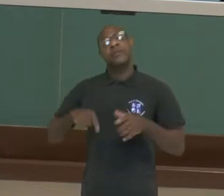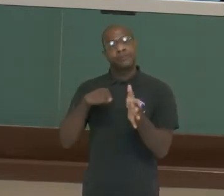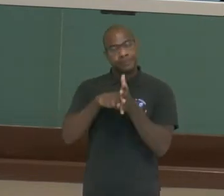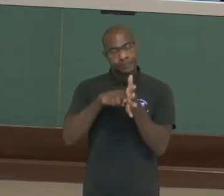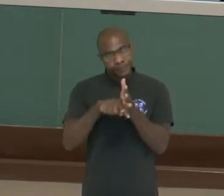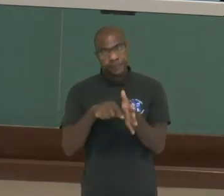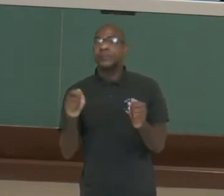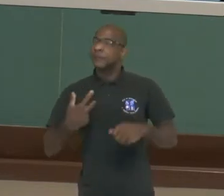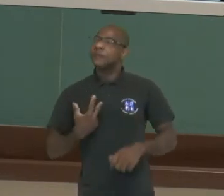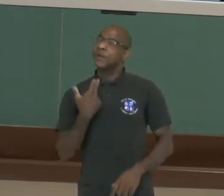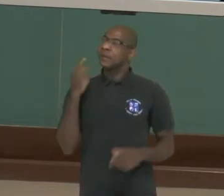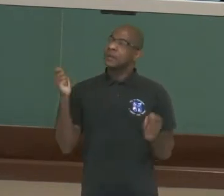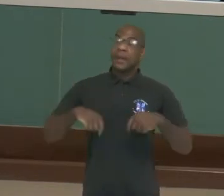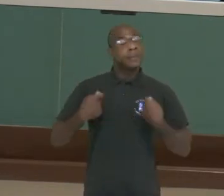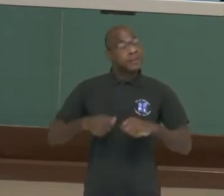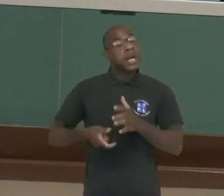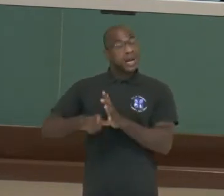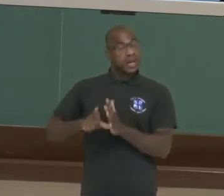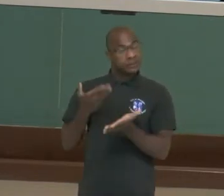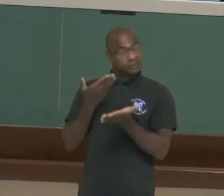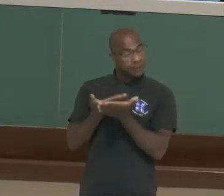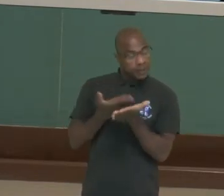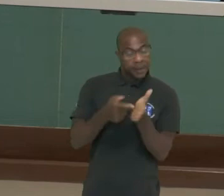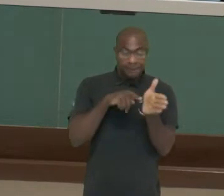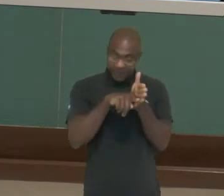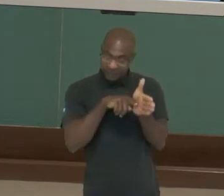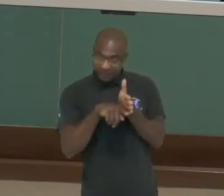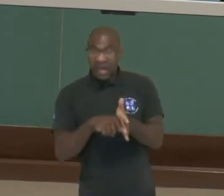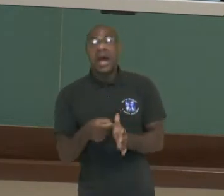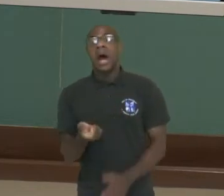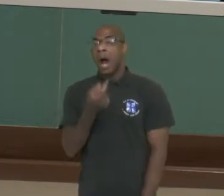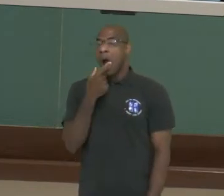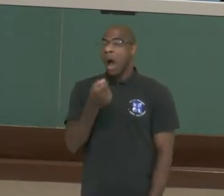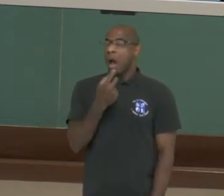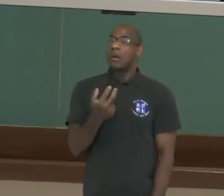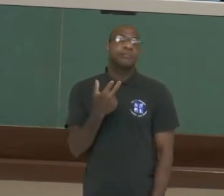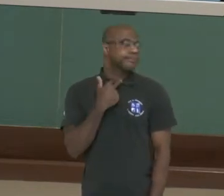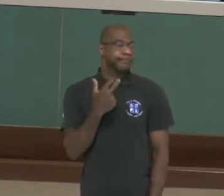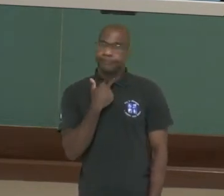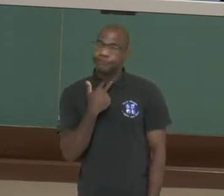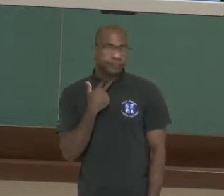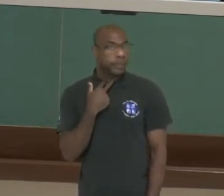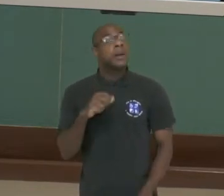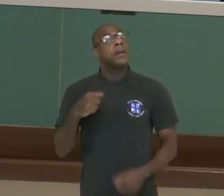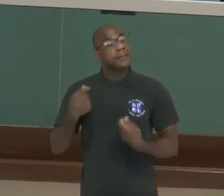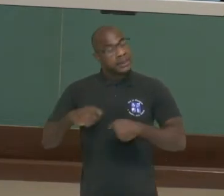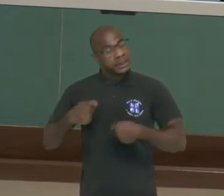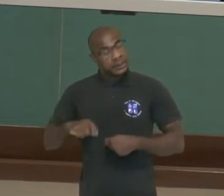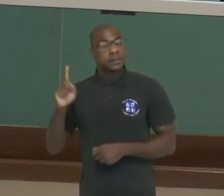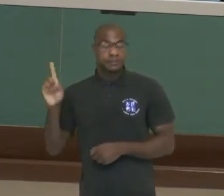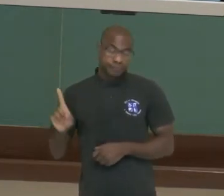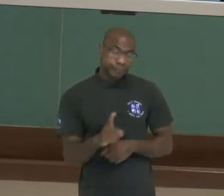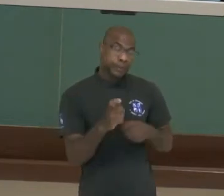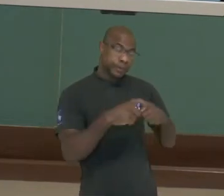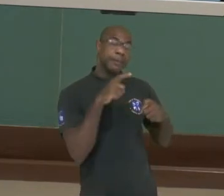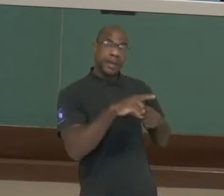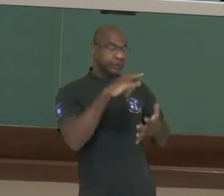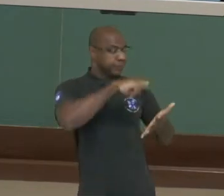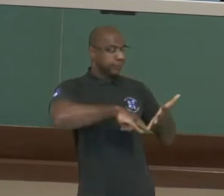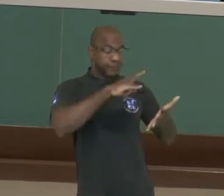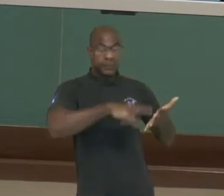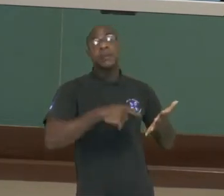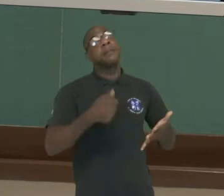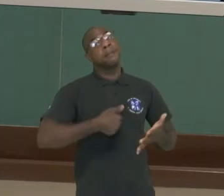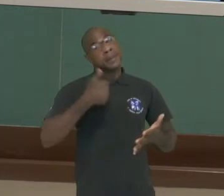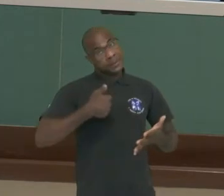estudados cuidadosamente e nenhum medicamento deve ser manipulado sem o consentimento, sem ter